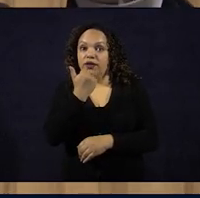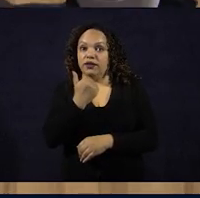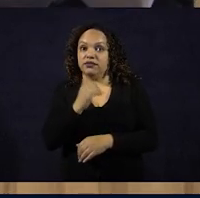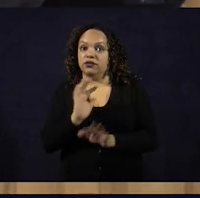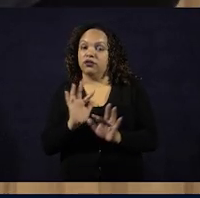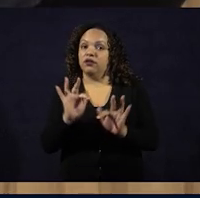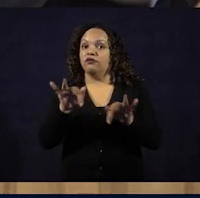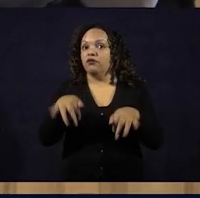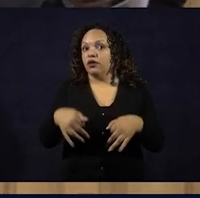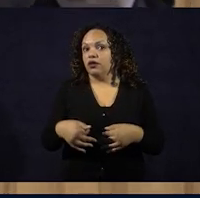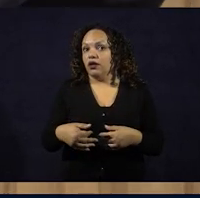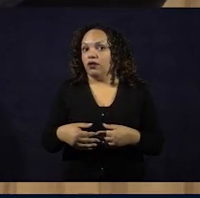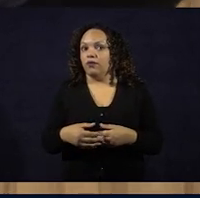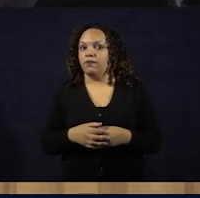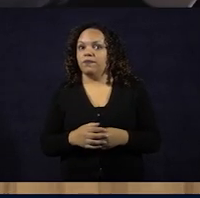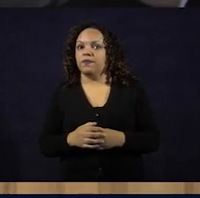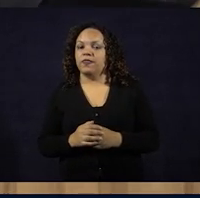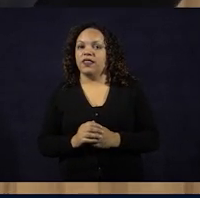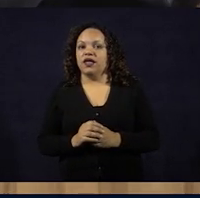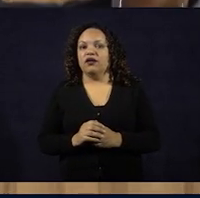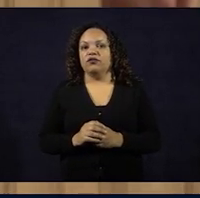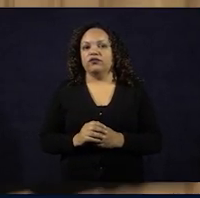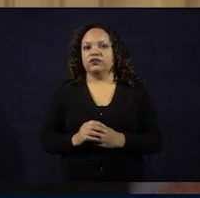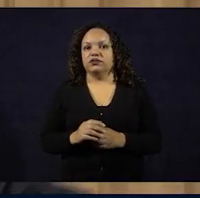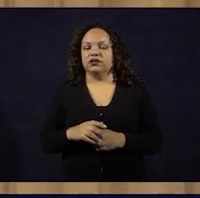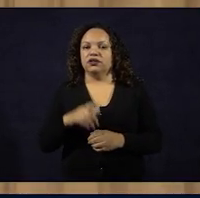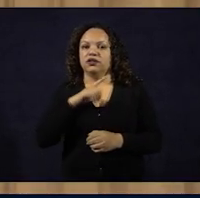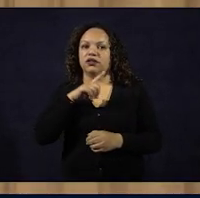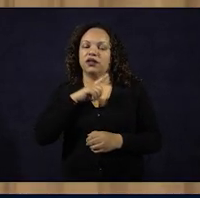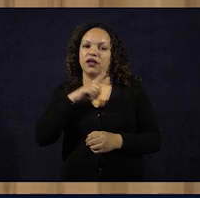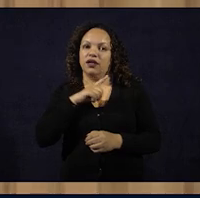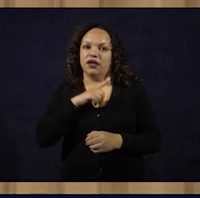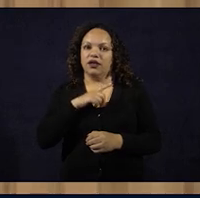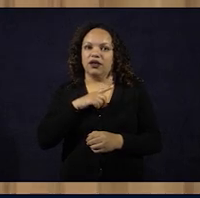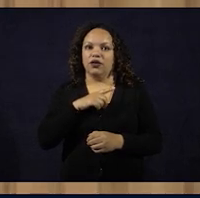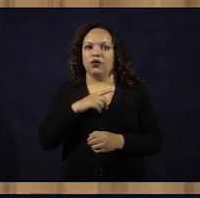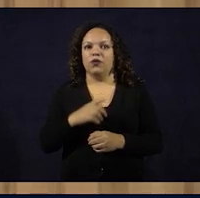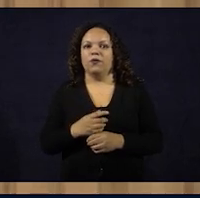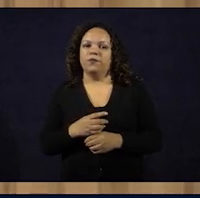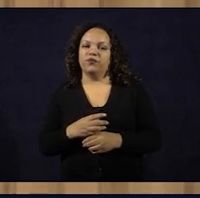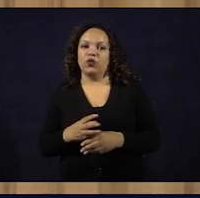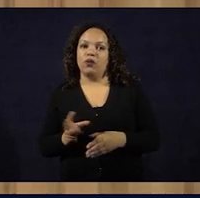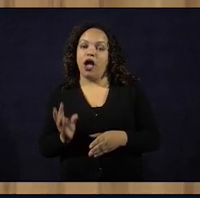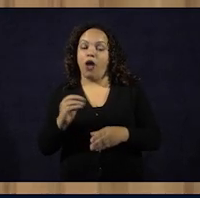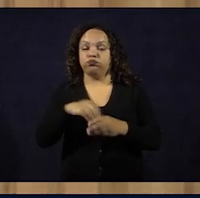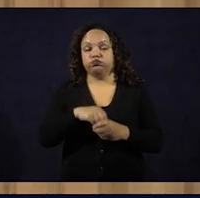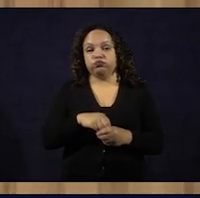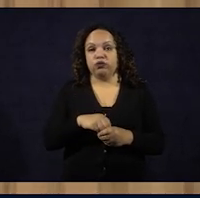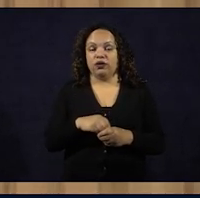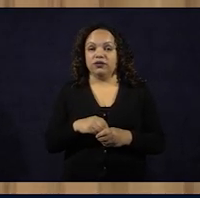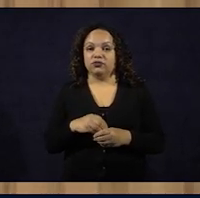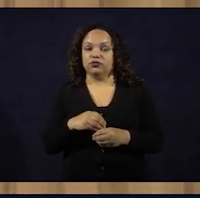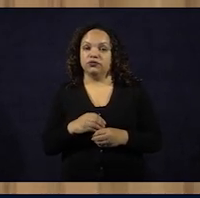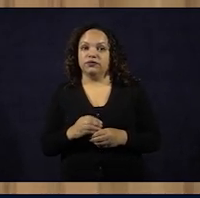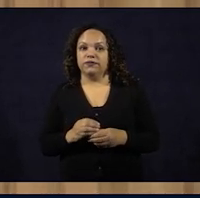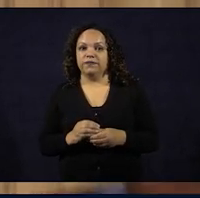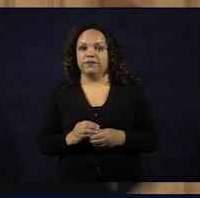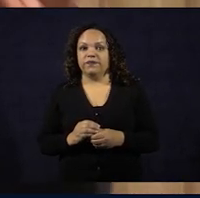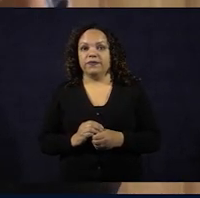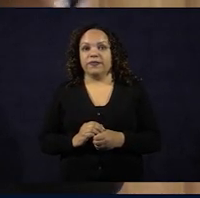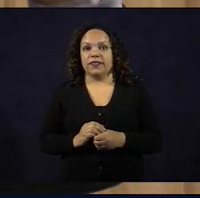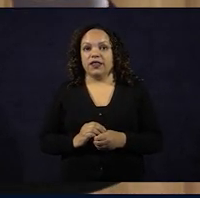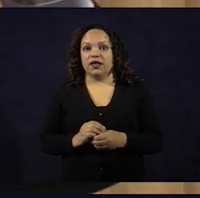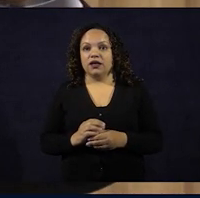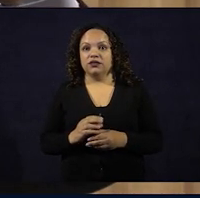fase final na fase gasosa que você tem você tem uma lista naturalização do do metano que é que é